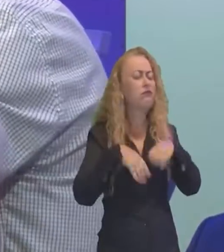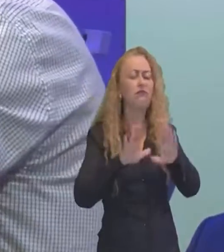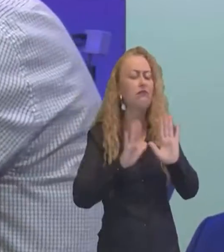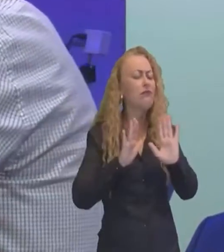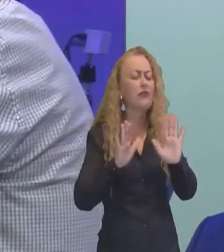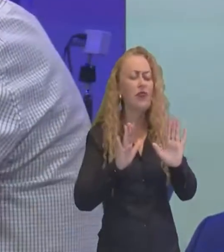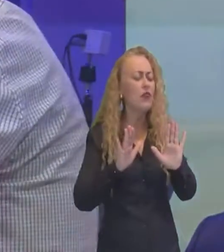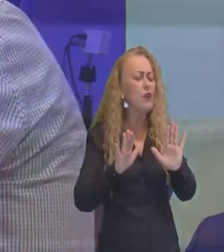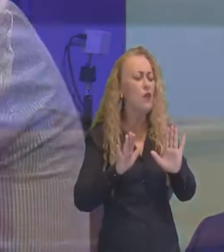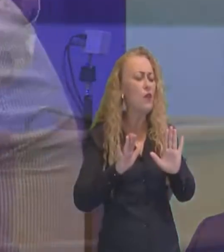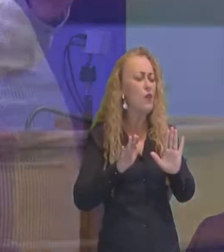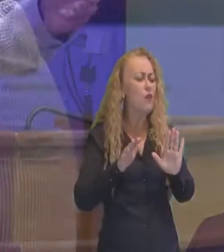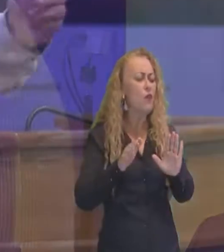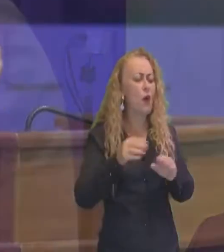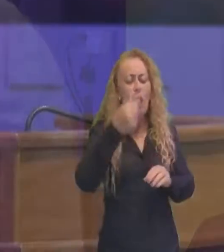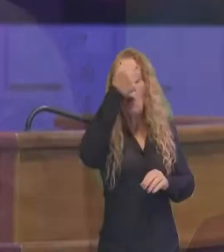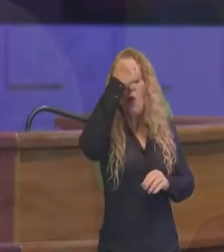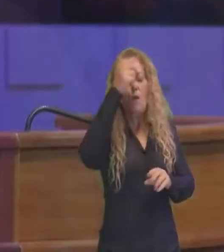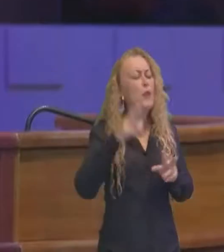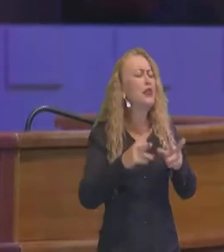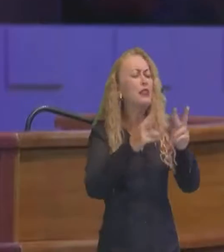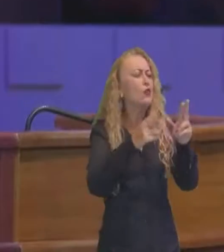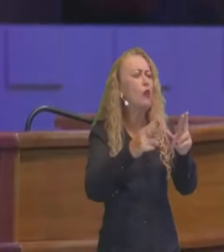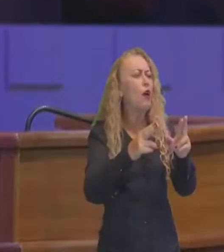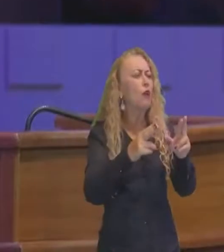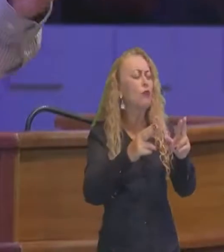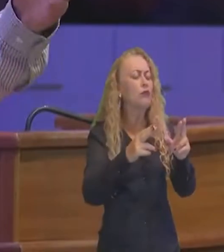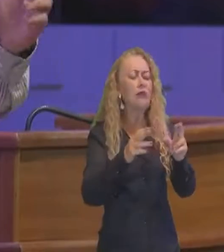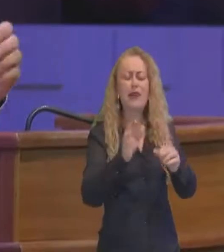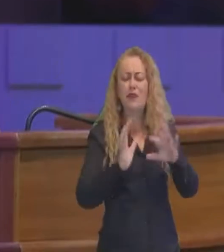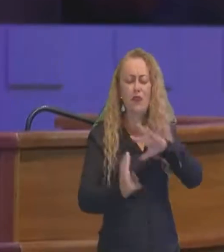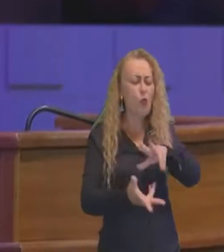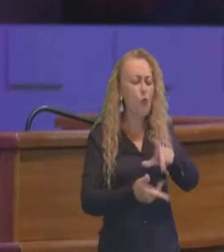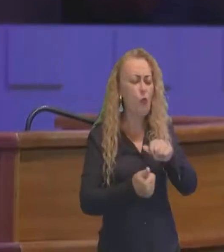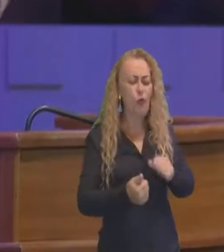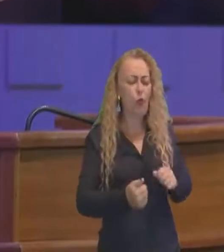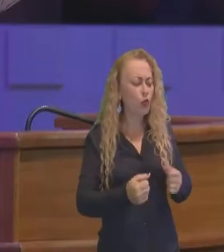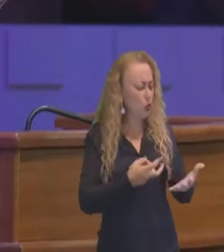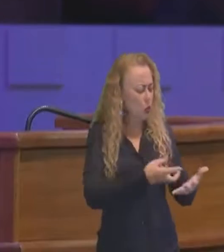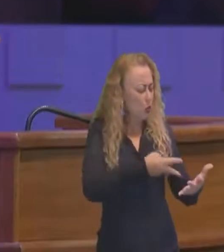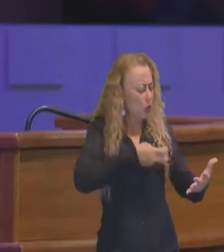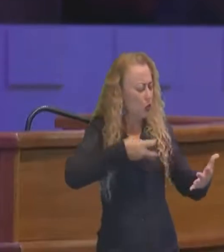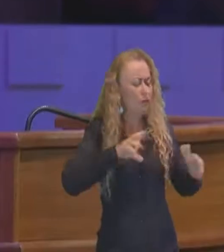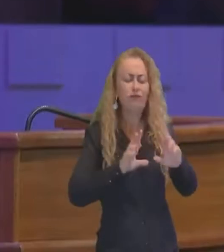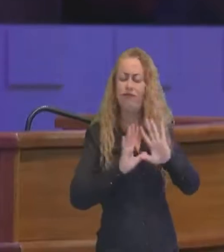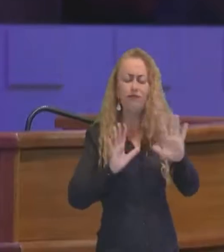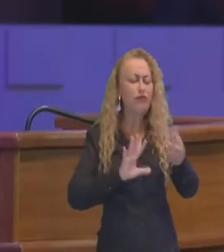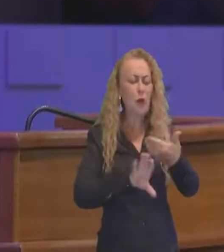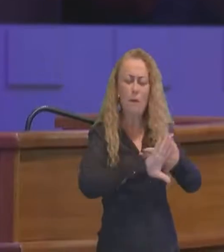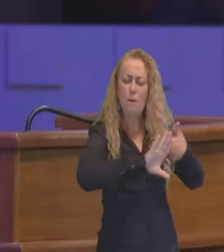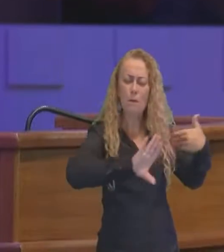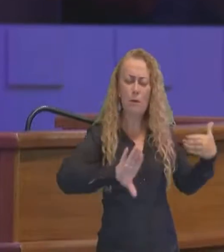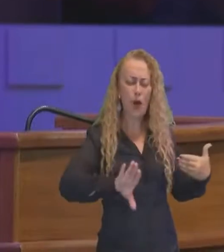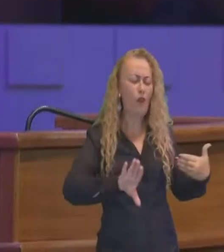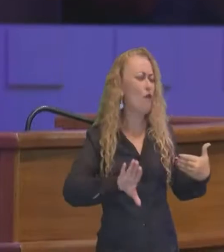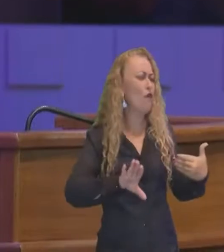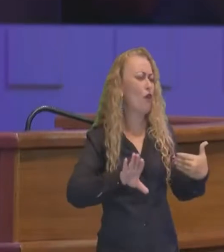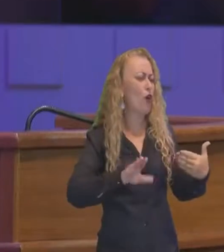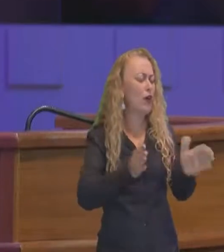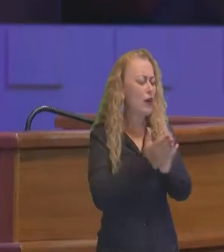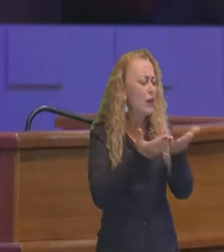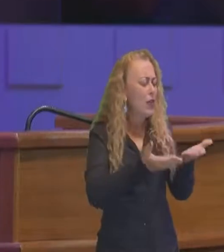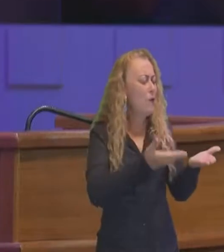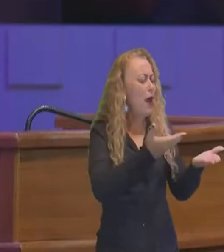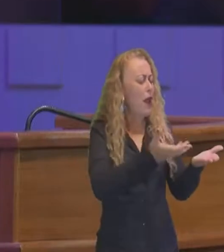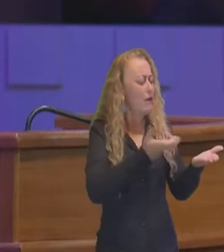não se deixem levar por essas ideias mundanas, secularizadas, totalmente fora daquilo que a palavra de